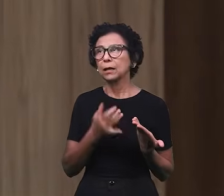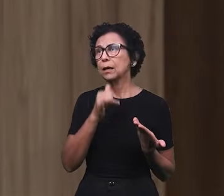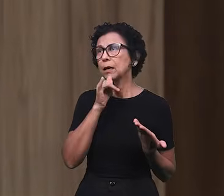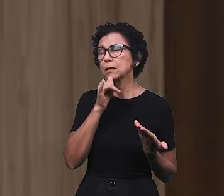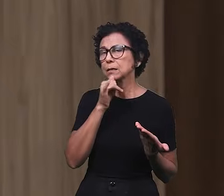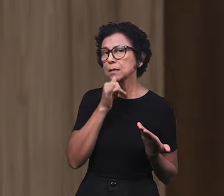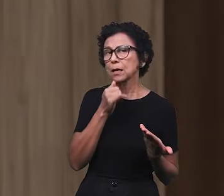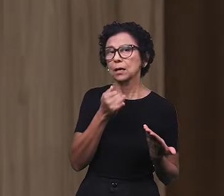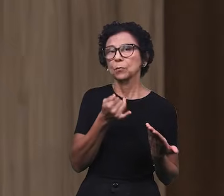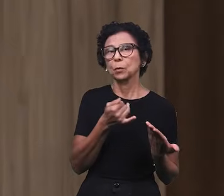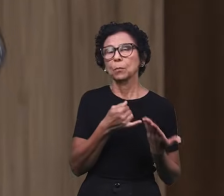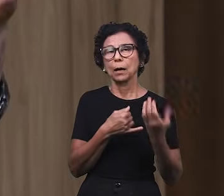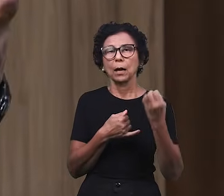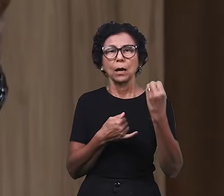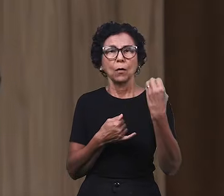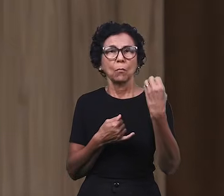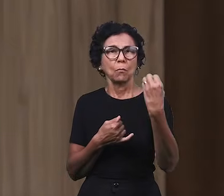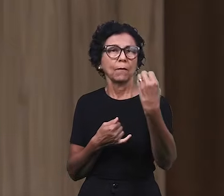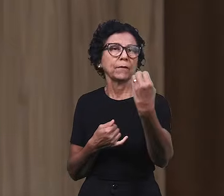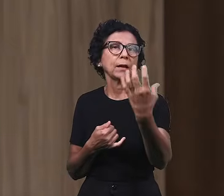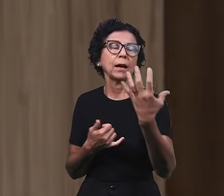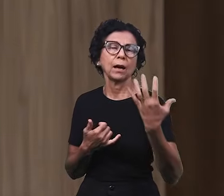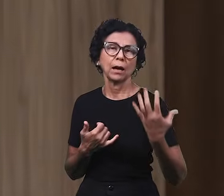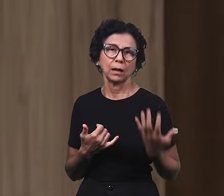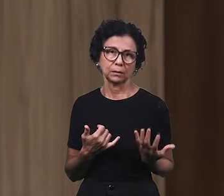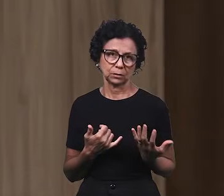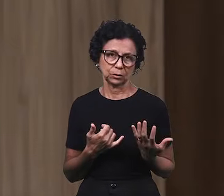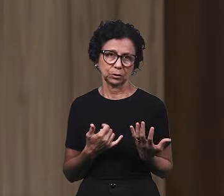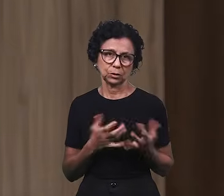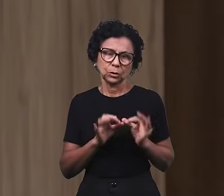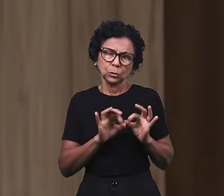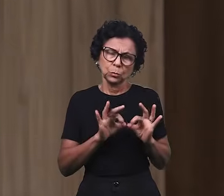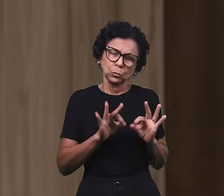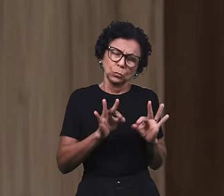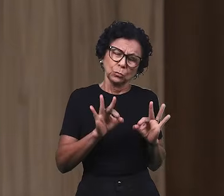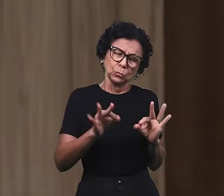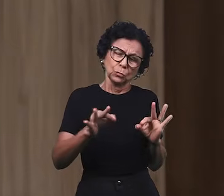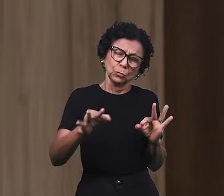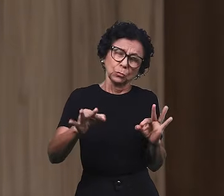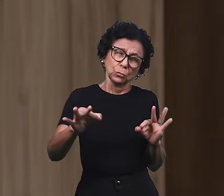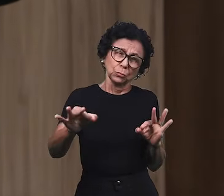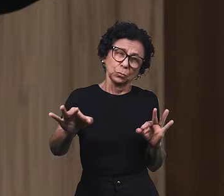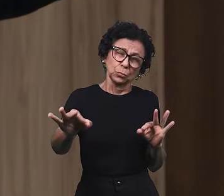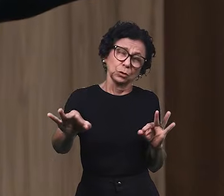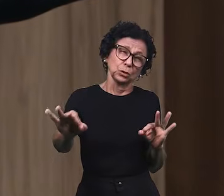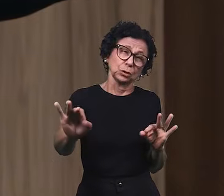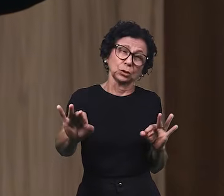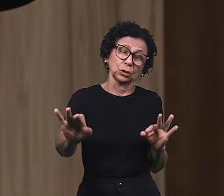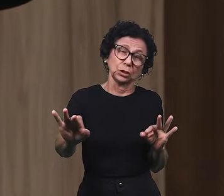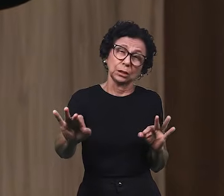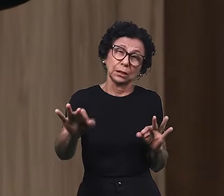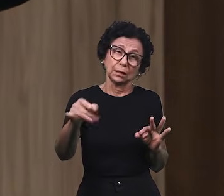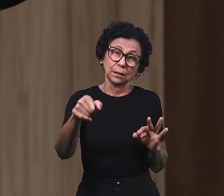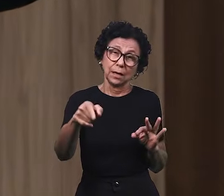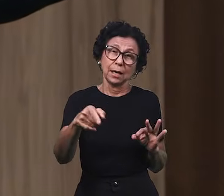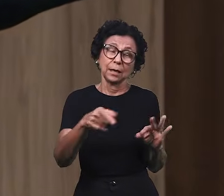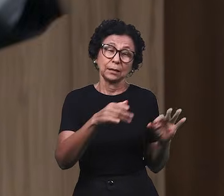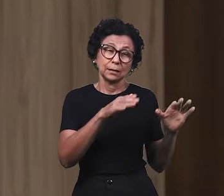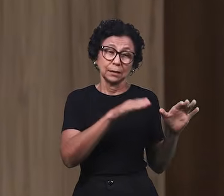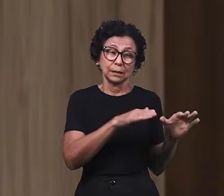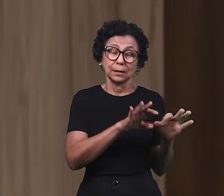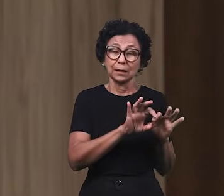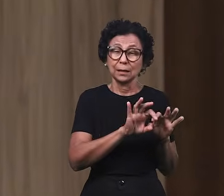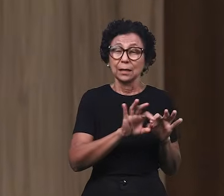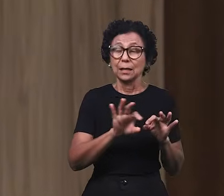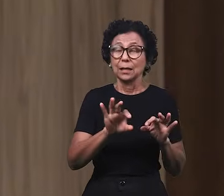vamos supor, uma viagem de um lugar tão grande, tão longe até